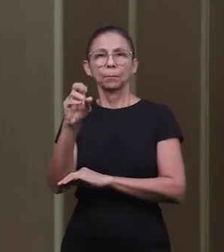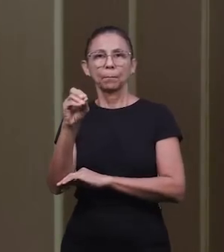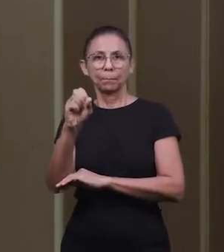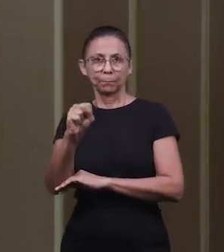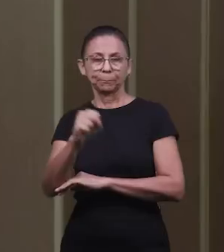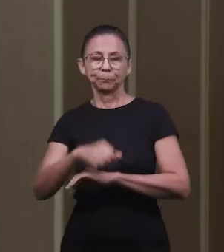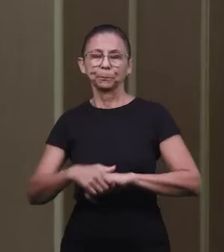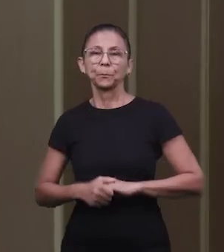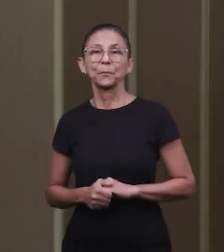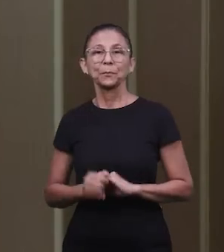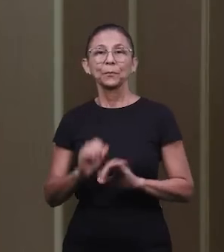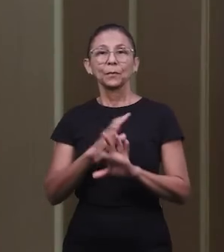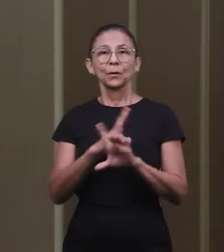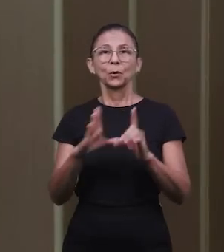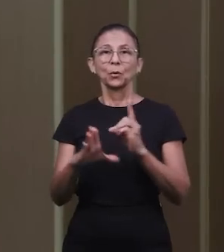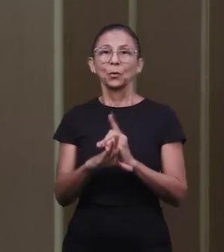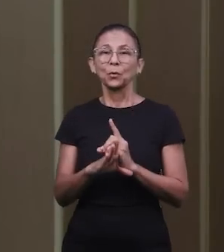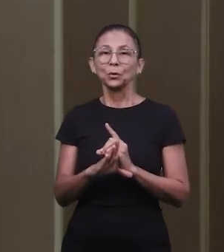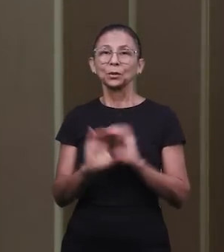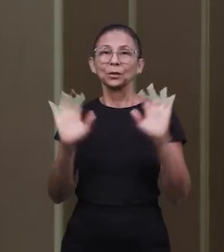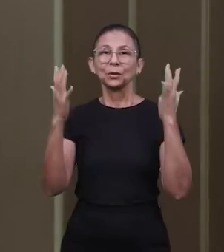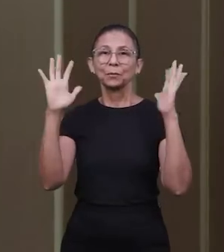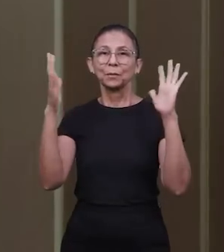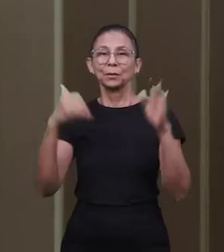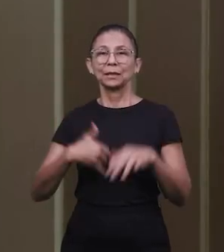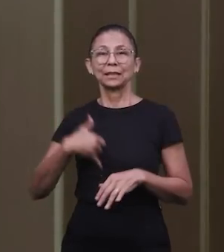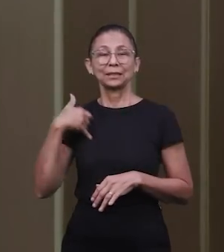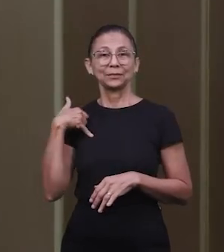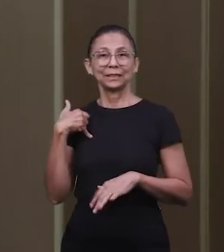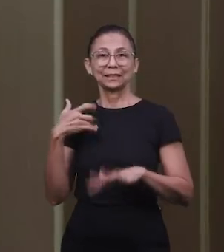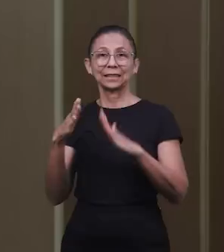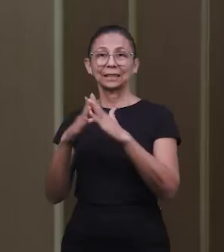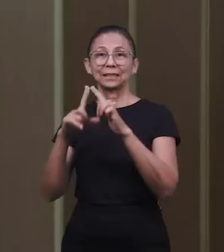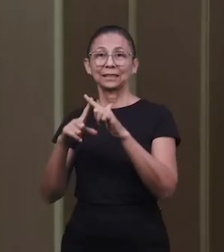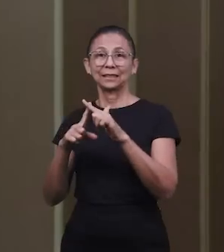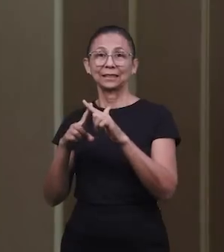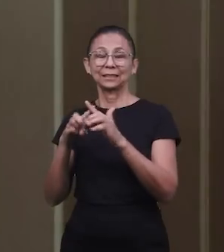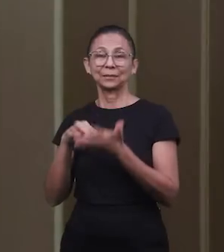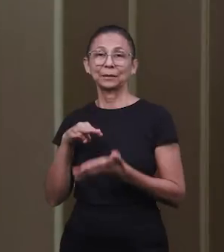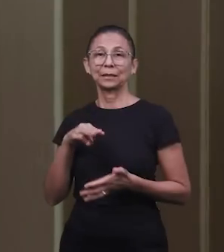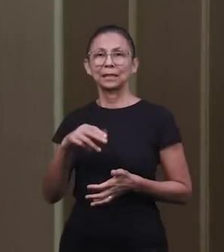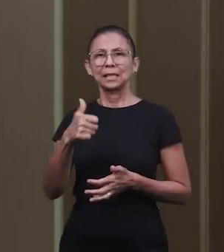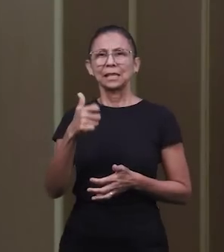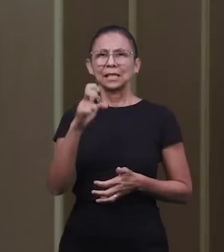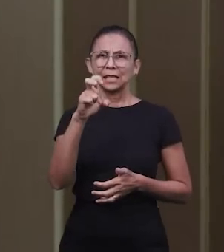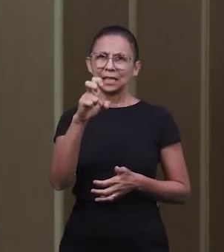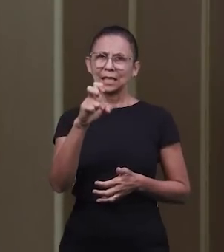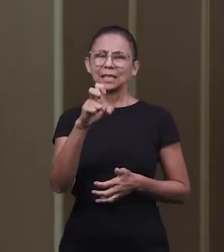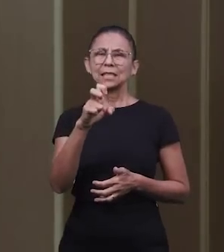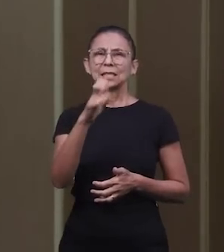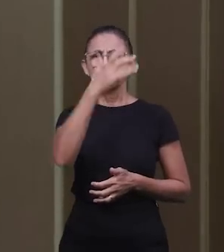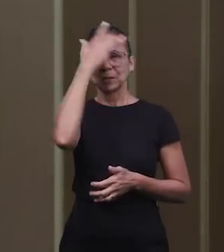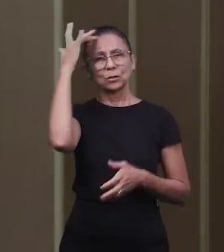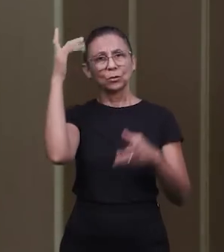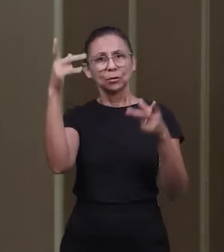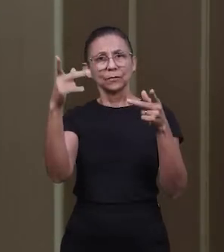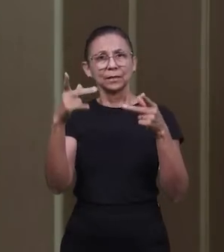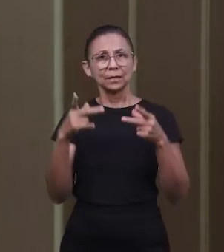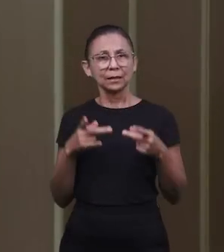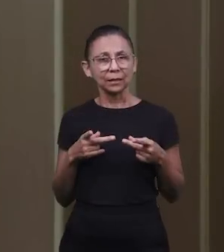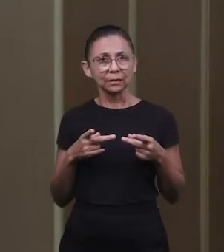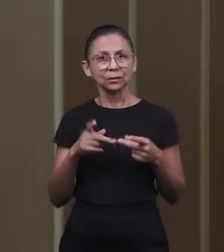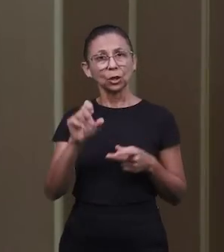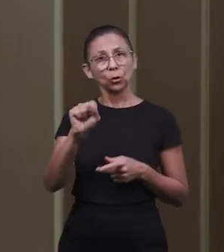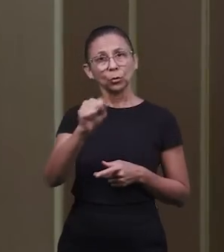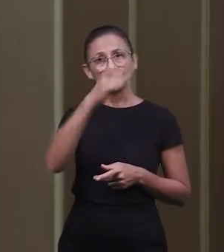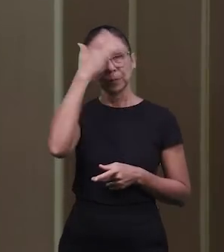Guarapuava. Eles fizeram um culto de aniversário da igreja com muitos visitantes, 15 visitantes e 8 visitantes de